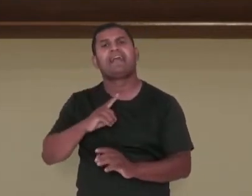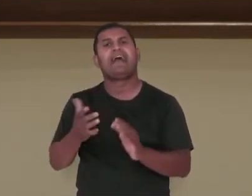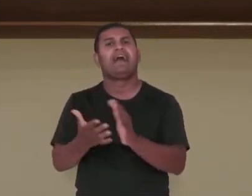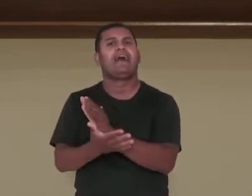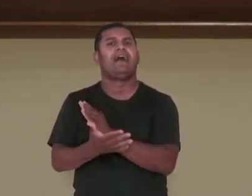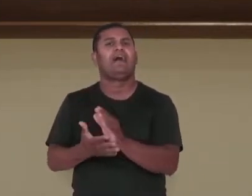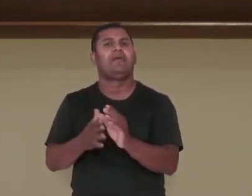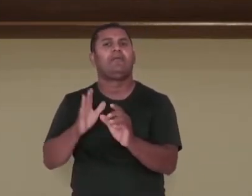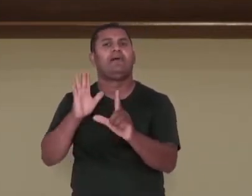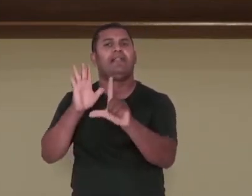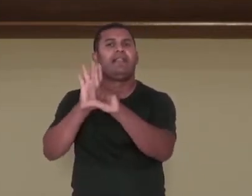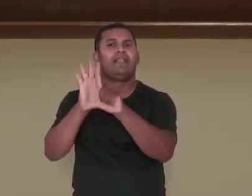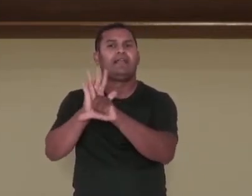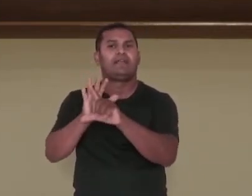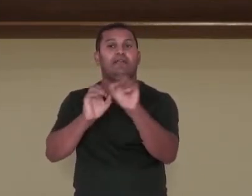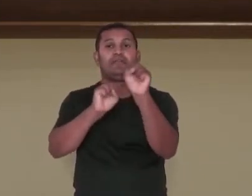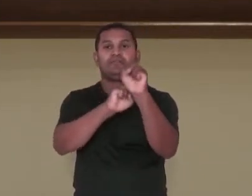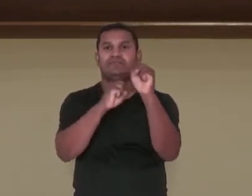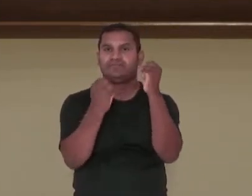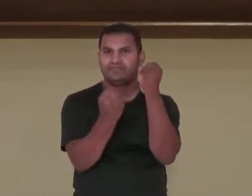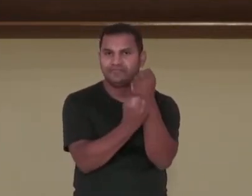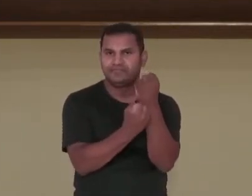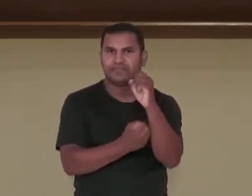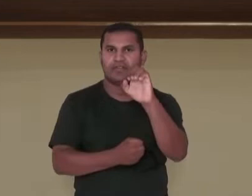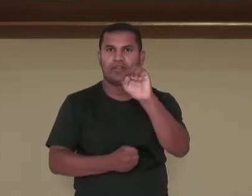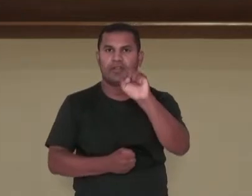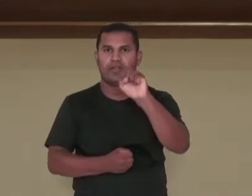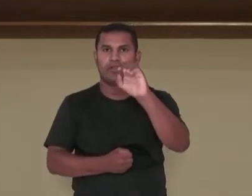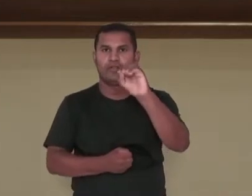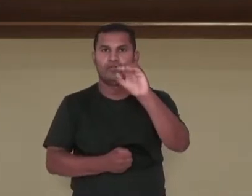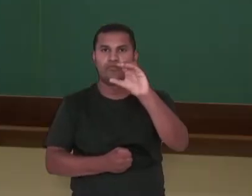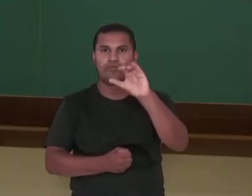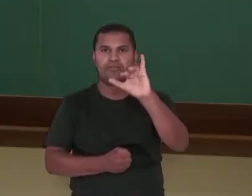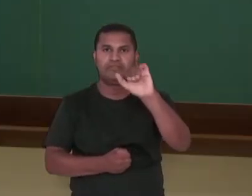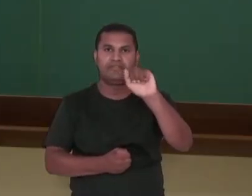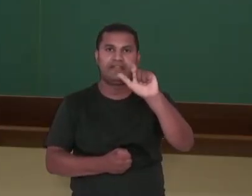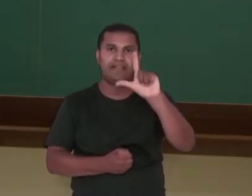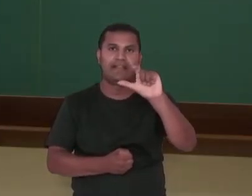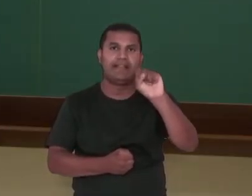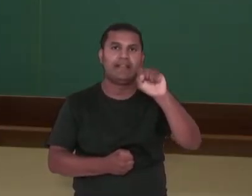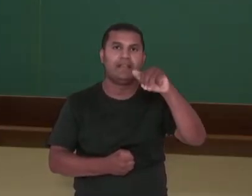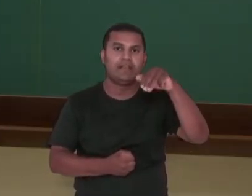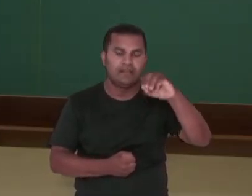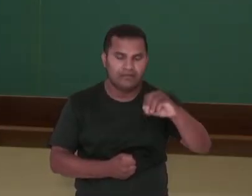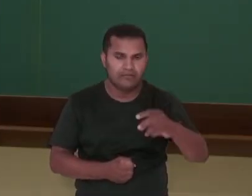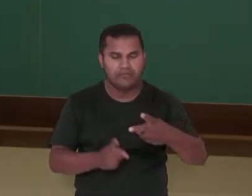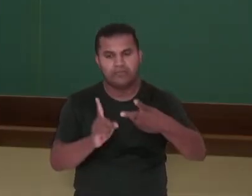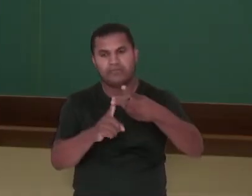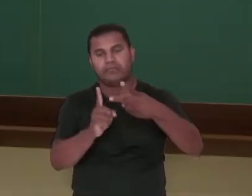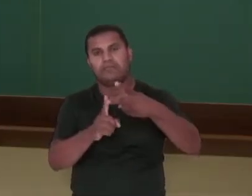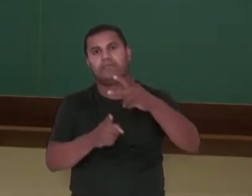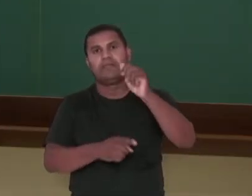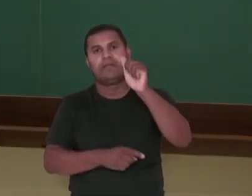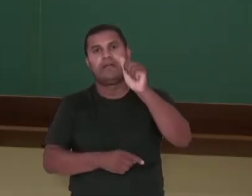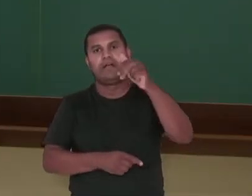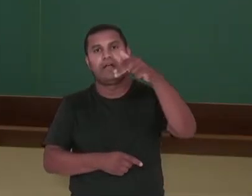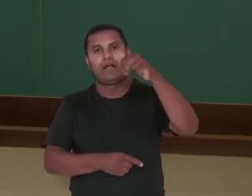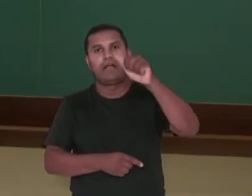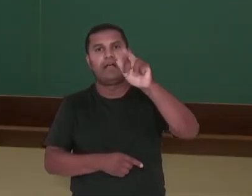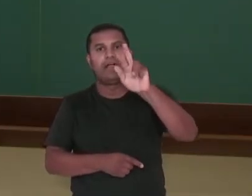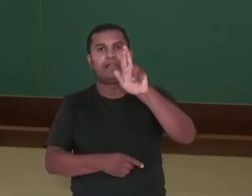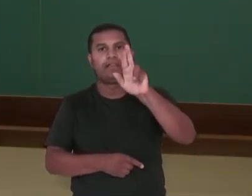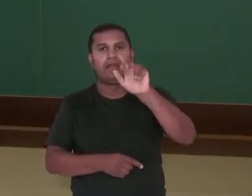o anarquismo. Essas ideias, elas podem ser versadas, né, em uma outra aula, mas a gente tem que pensar o